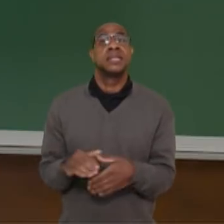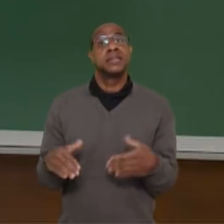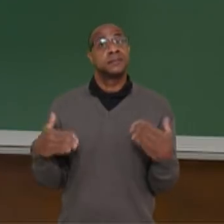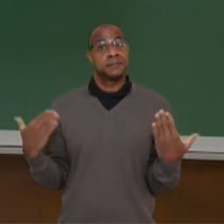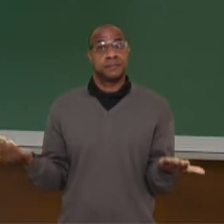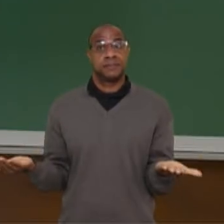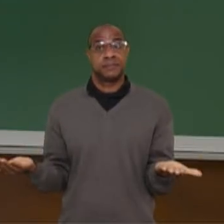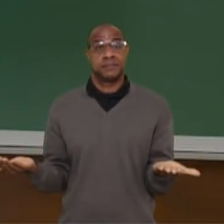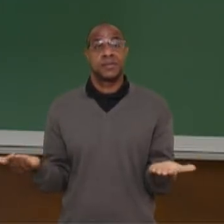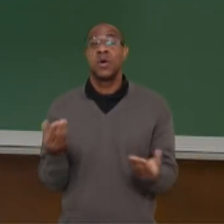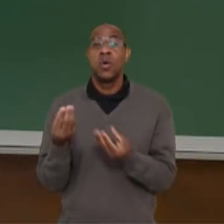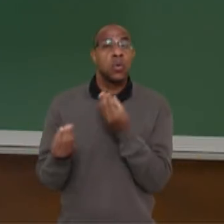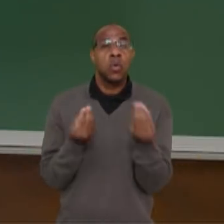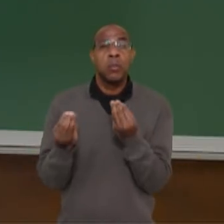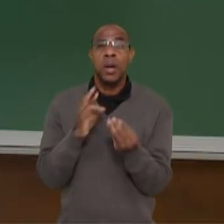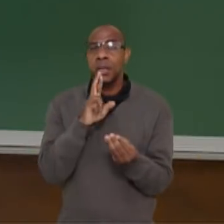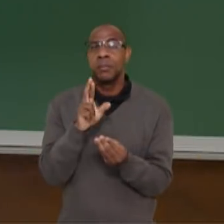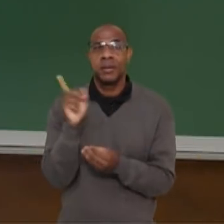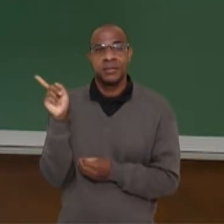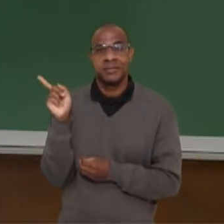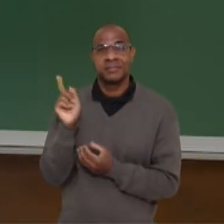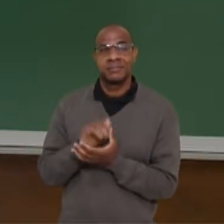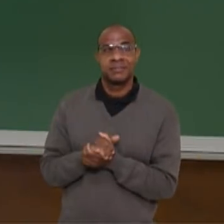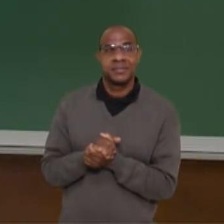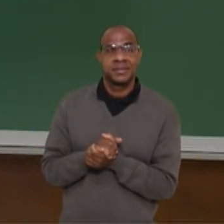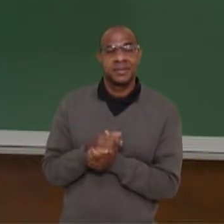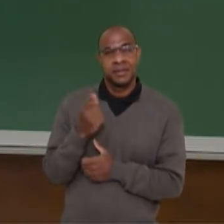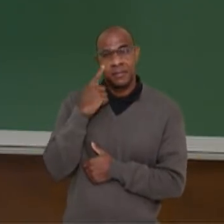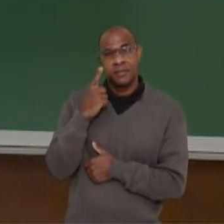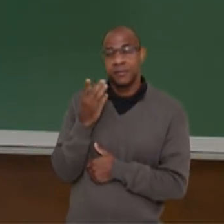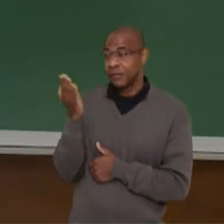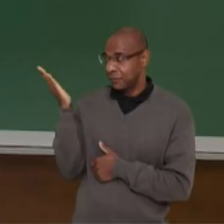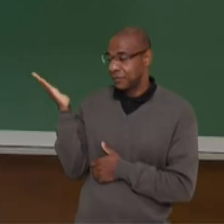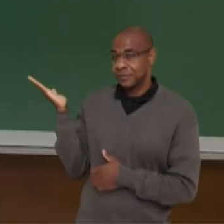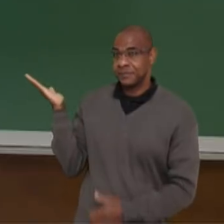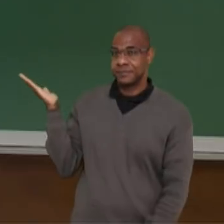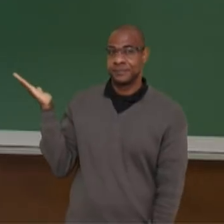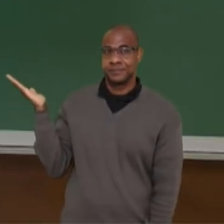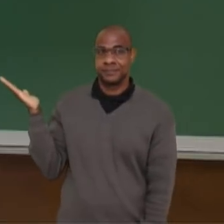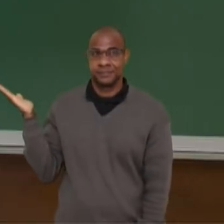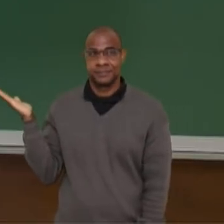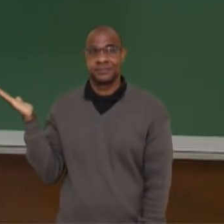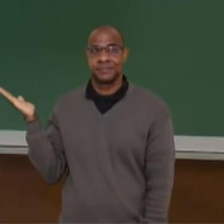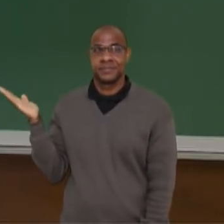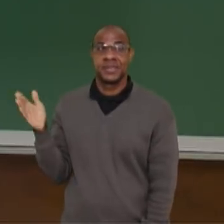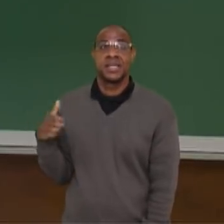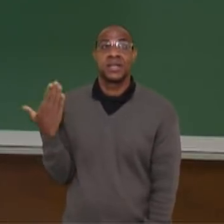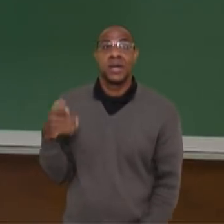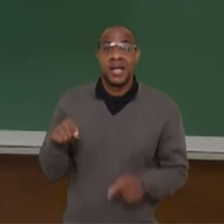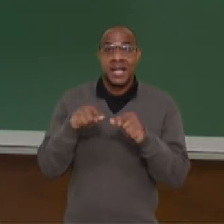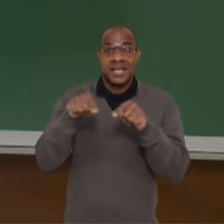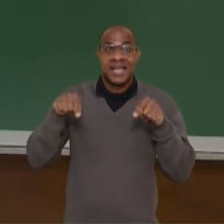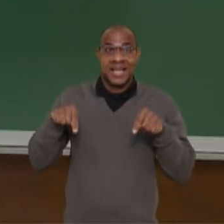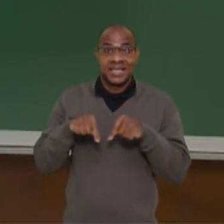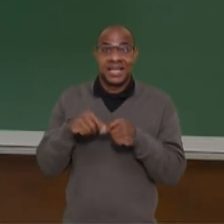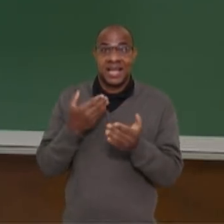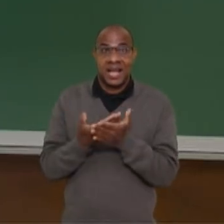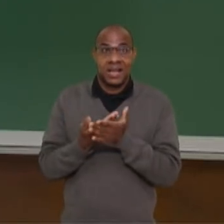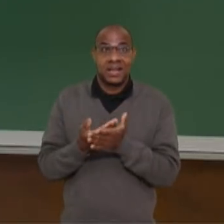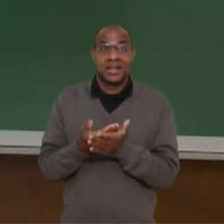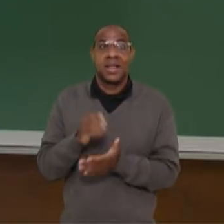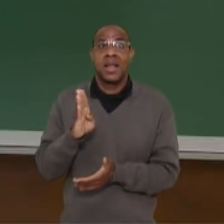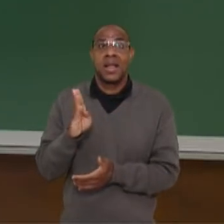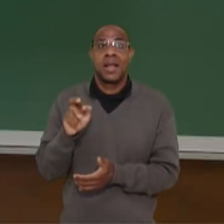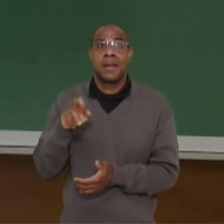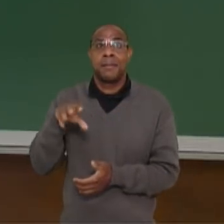E aí, pessoal, como que ficou a resposta do exercício? Vamos conferir um de cada vez. Então, na sala do Breno, tem 14 meninos,